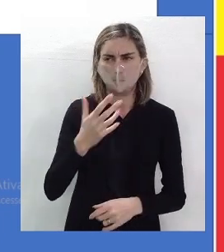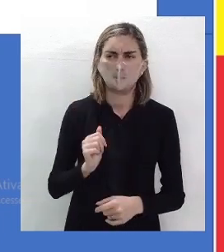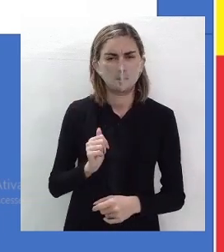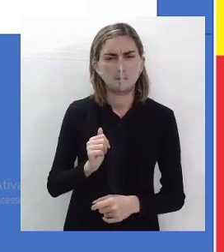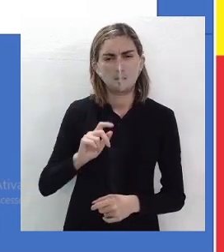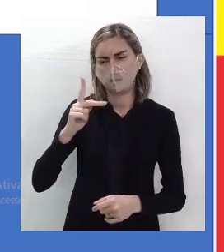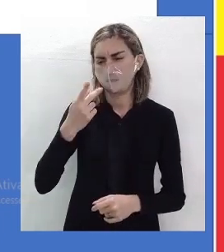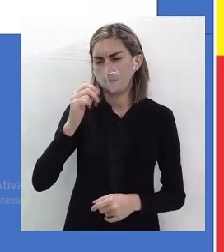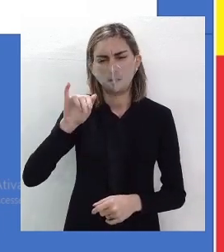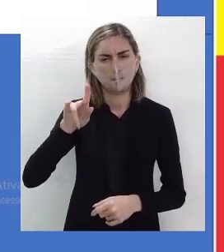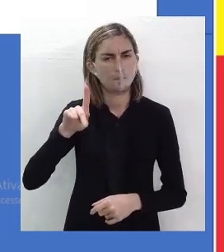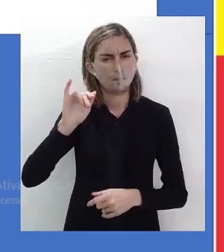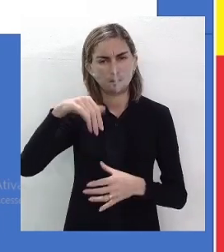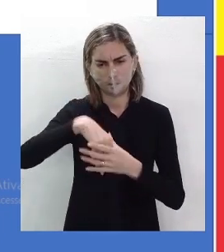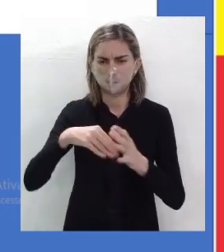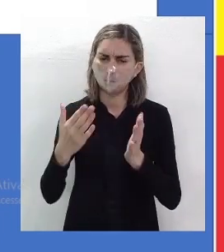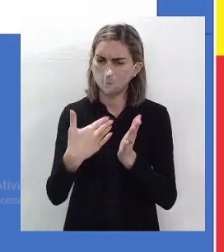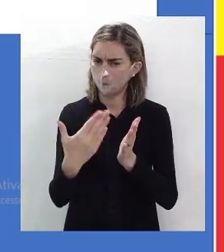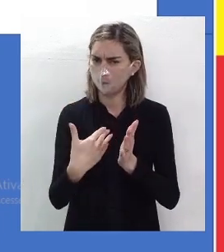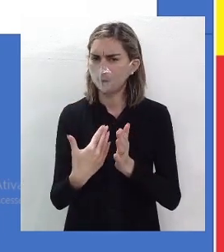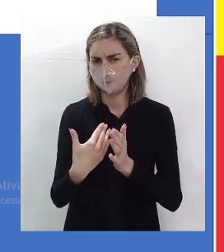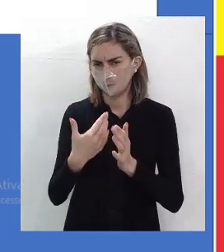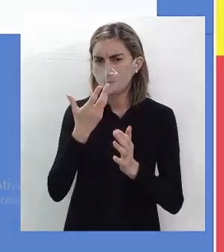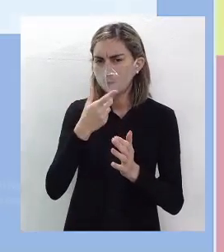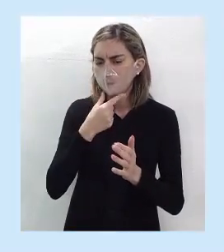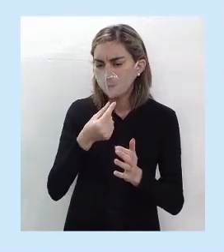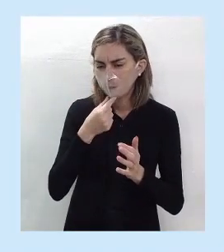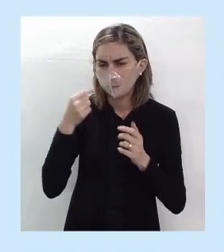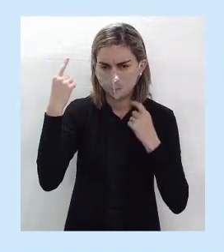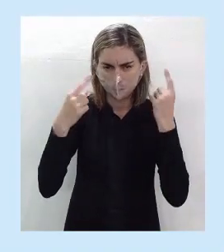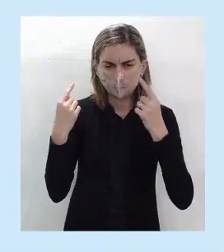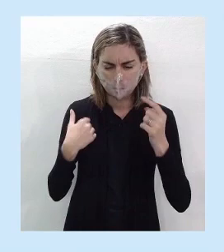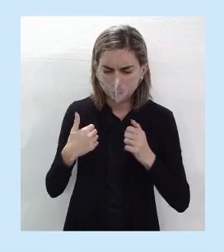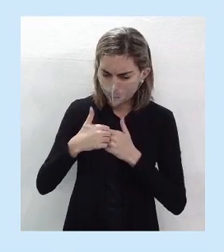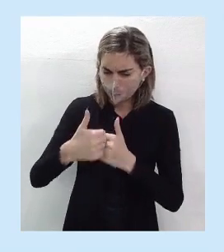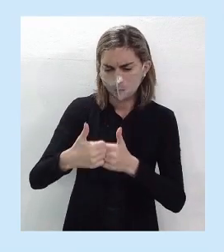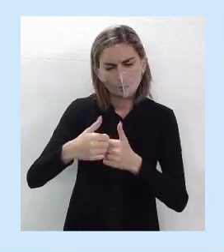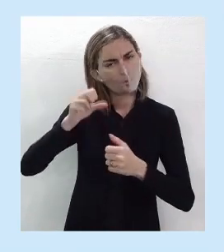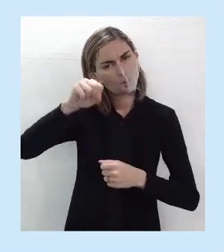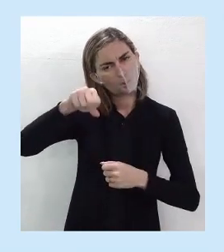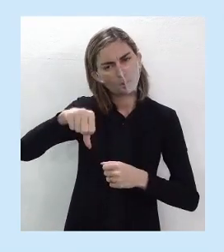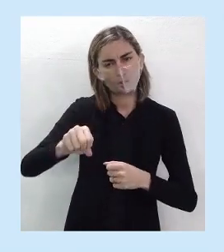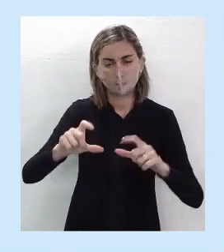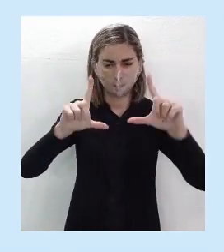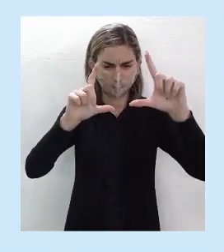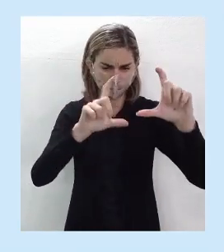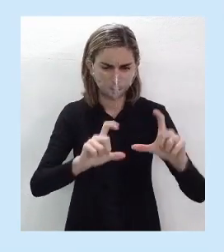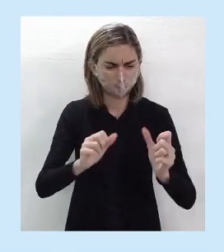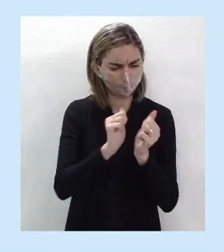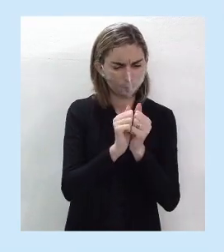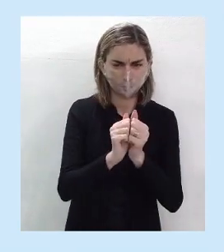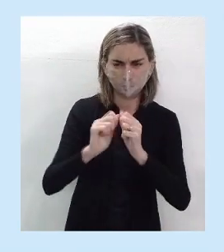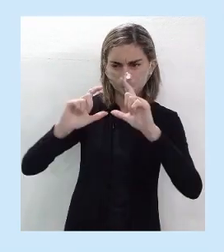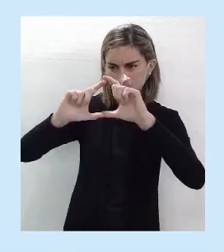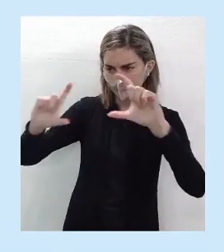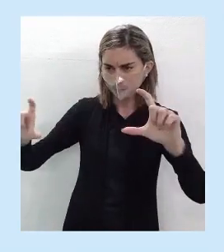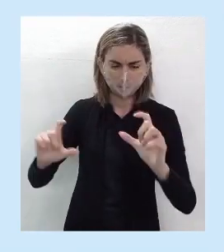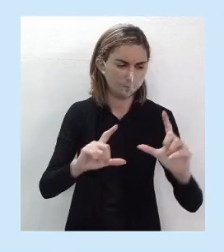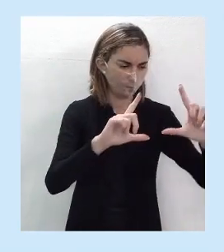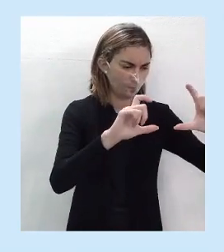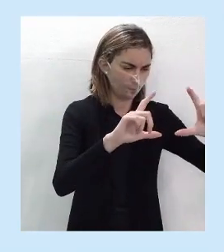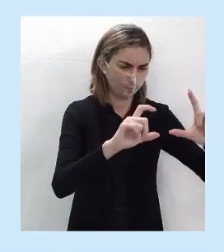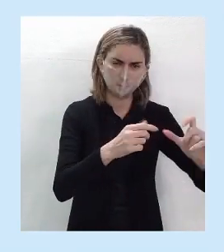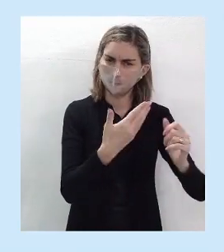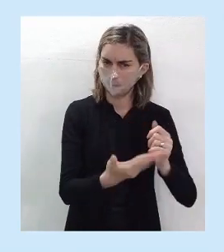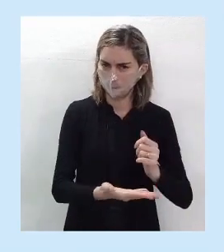os haikais dentro do livro do Menino Maluquinho vem acompanhado sim de uma ilustração, não é? Então você observa que o